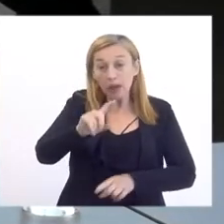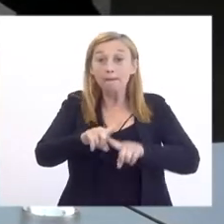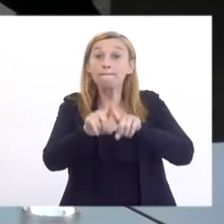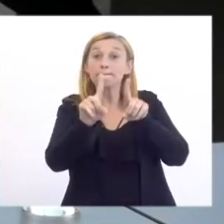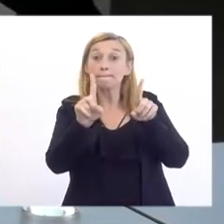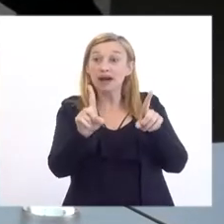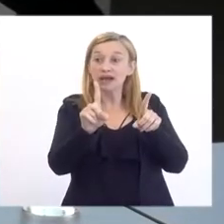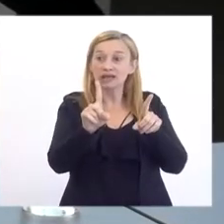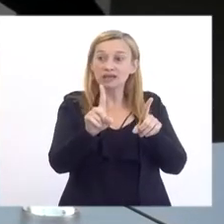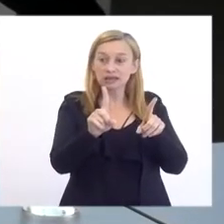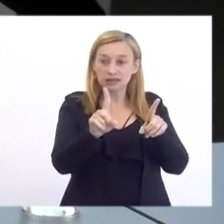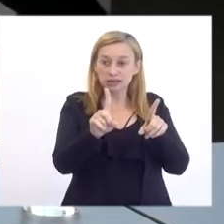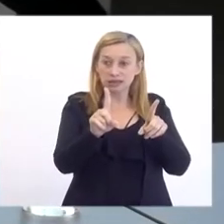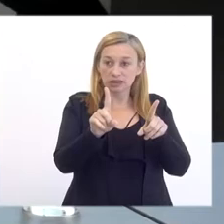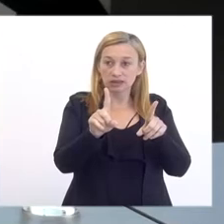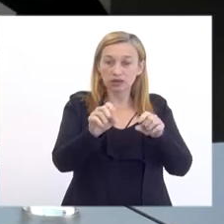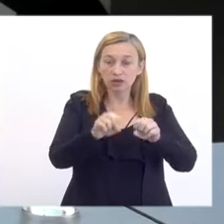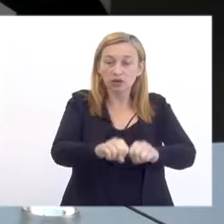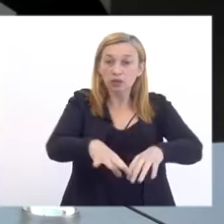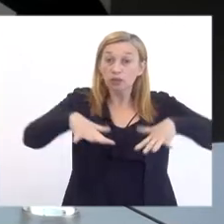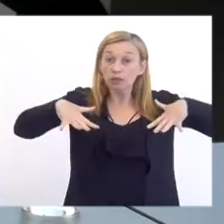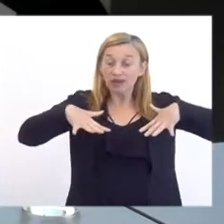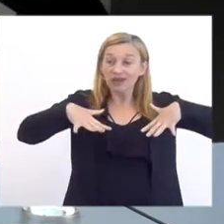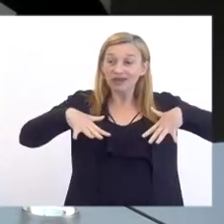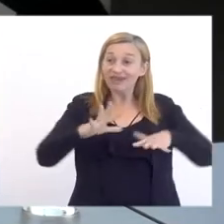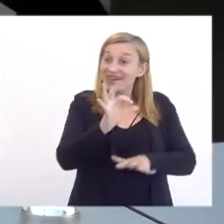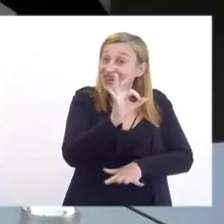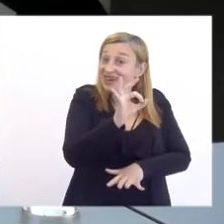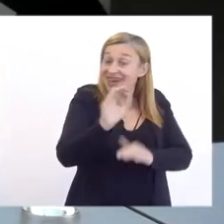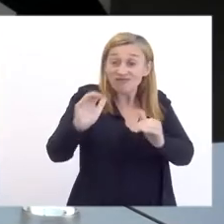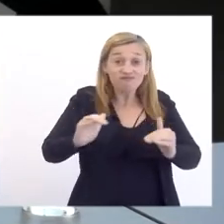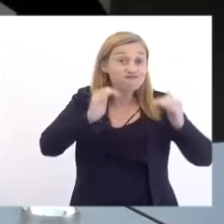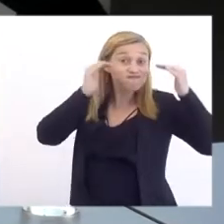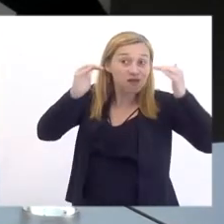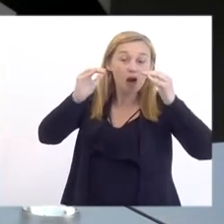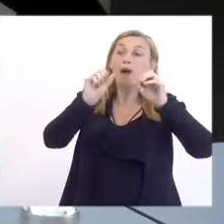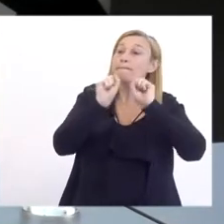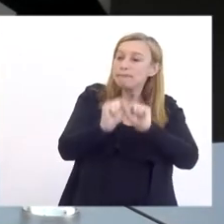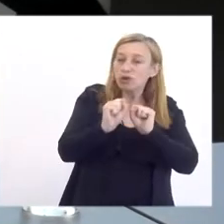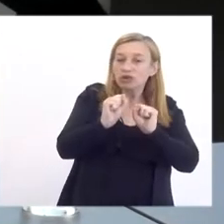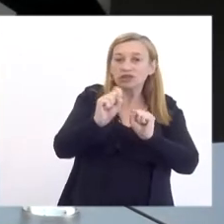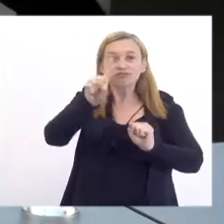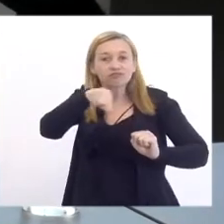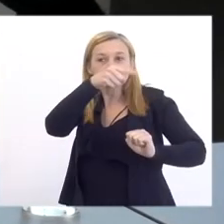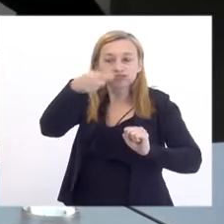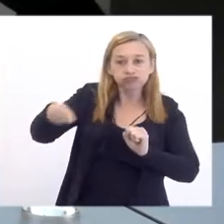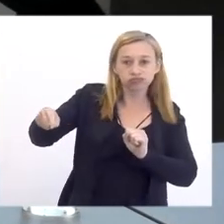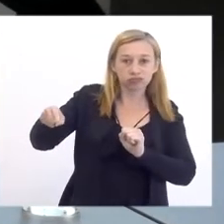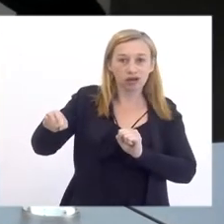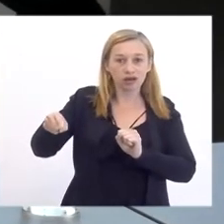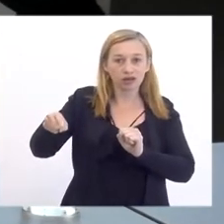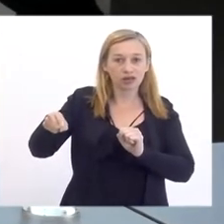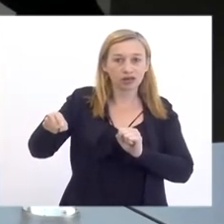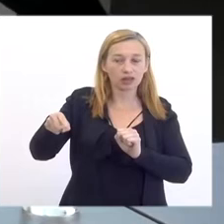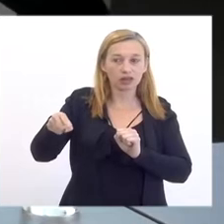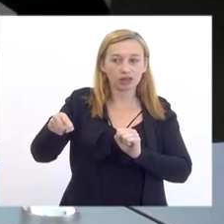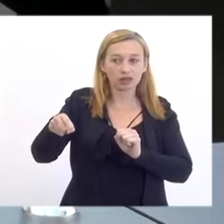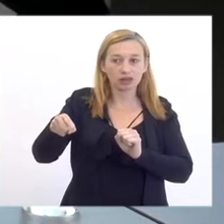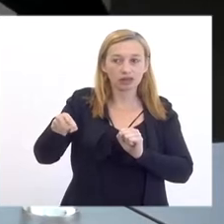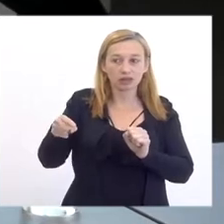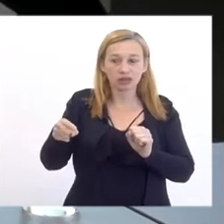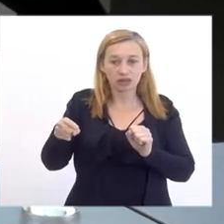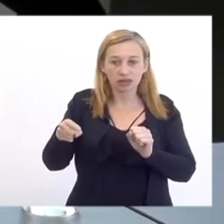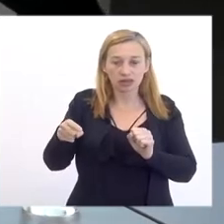Mas o plenário é absoluto. Ele pode, inclusive, rejeitar o parecer da